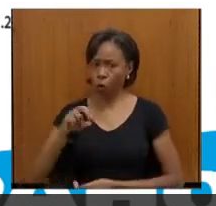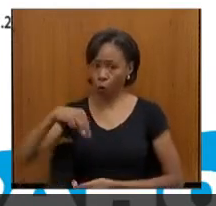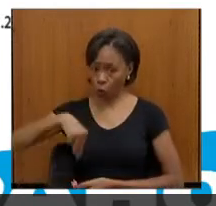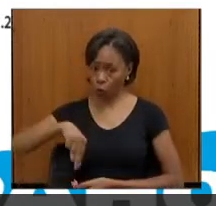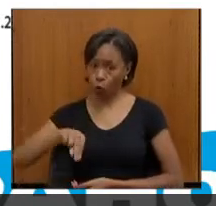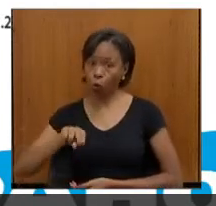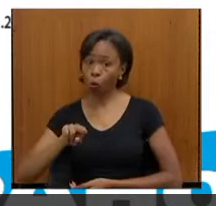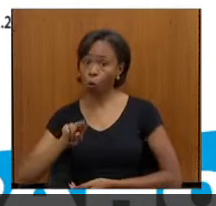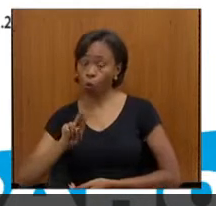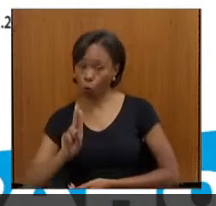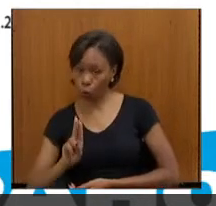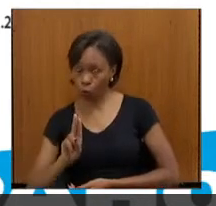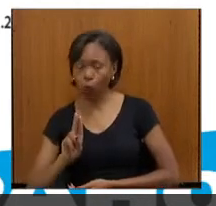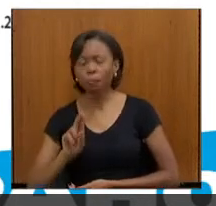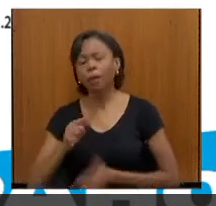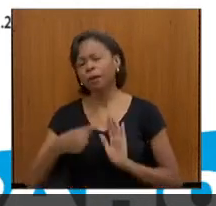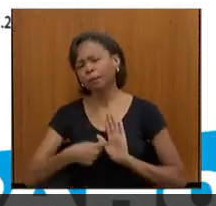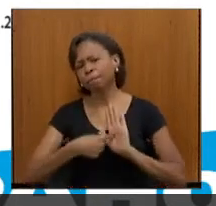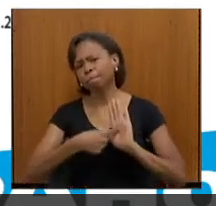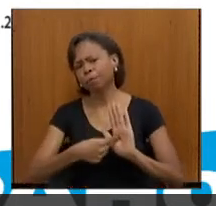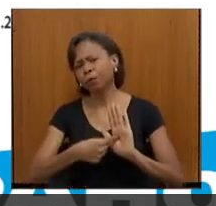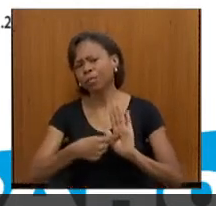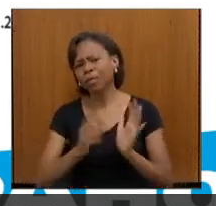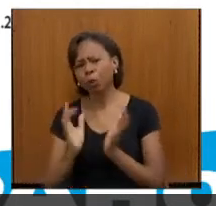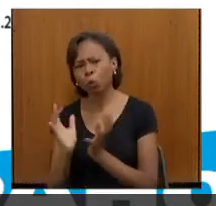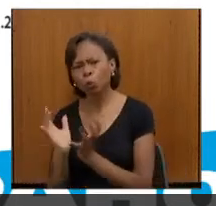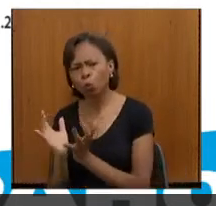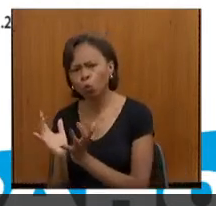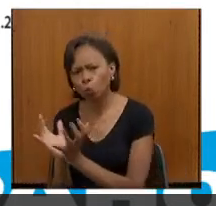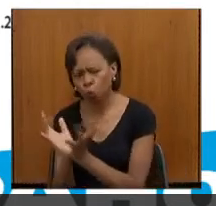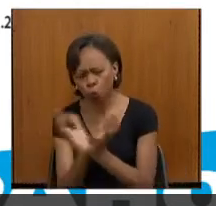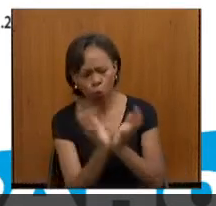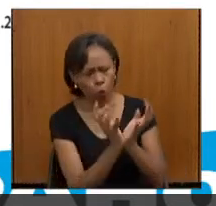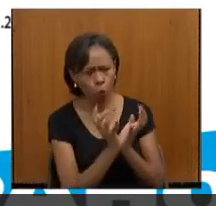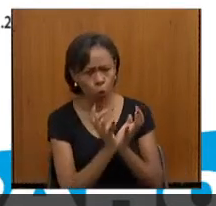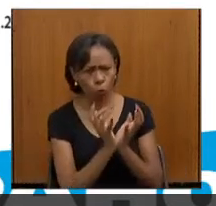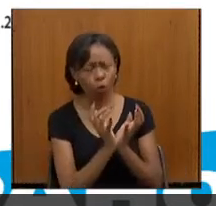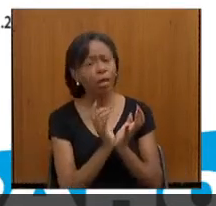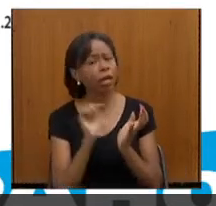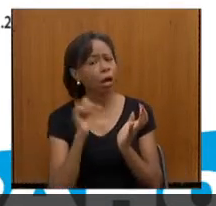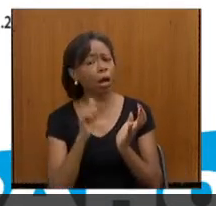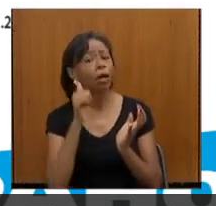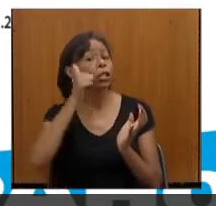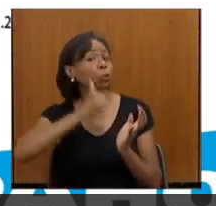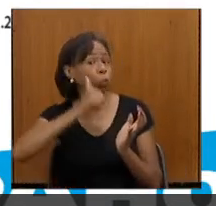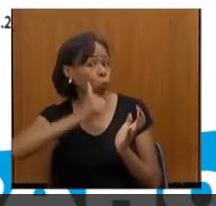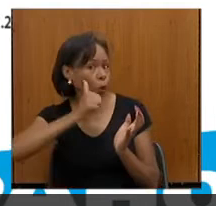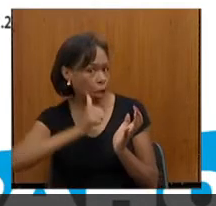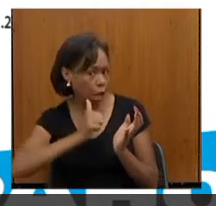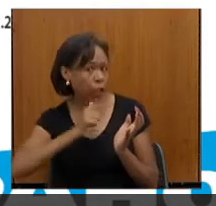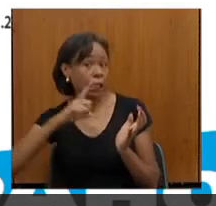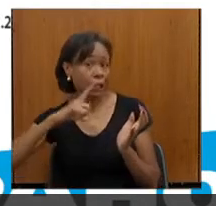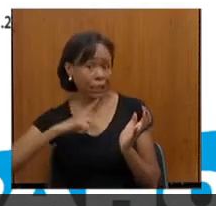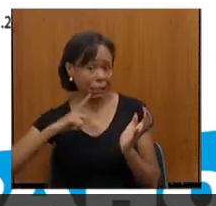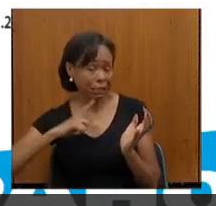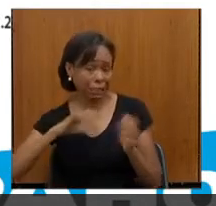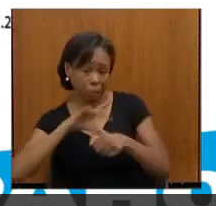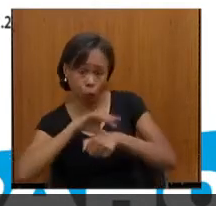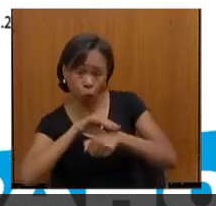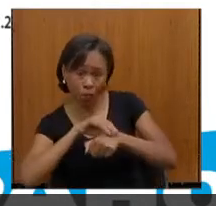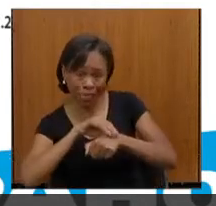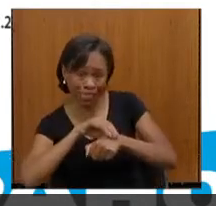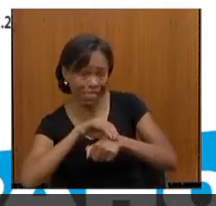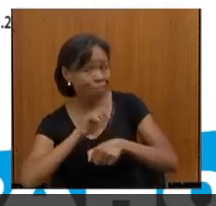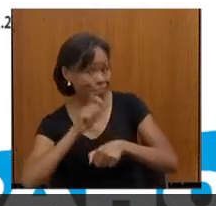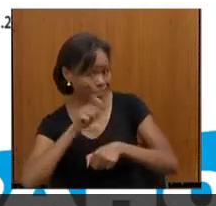nós mostramos que um conjunto de mulheres, aquelas que tinham morbidade prévia,